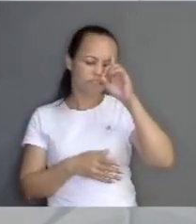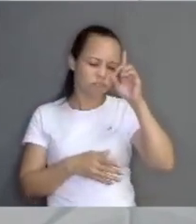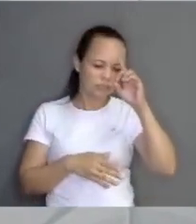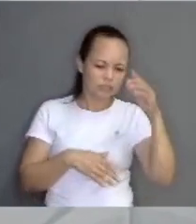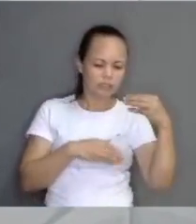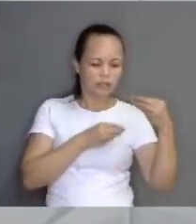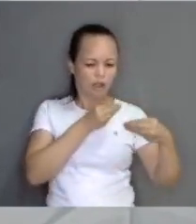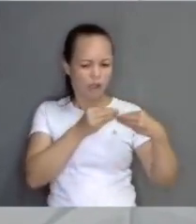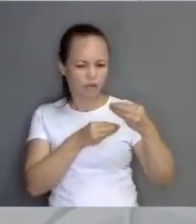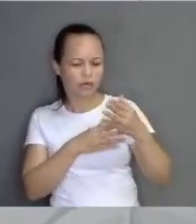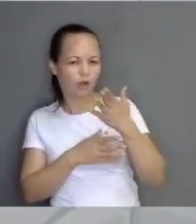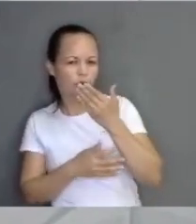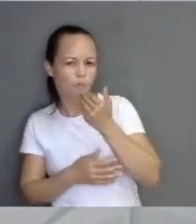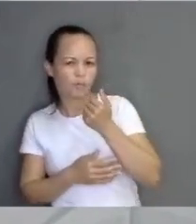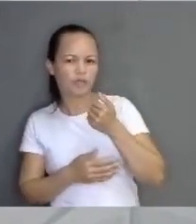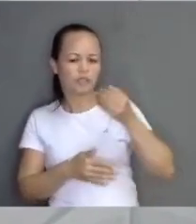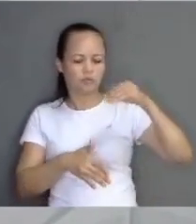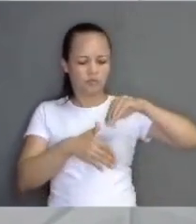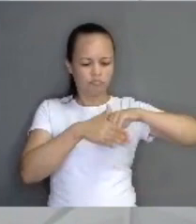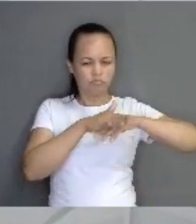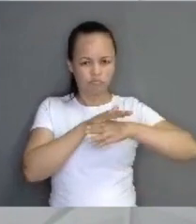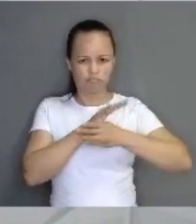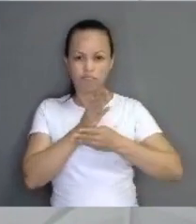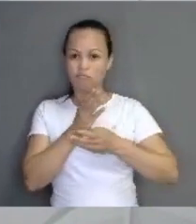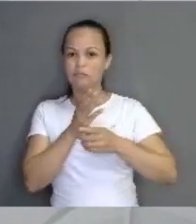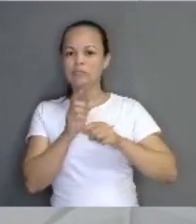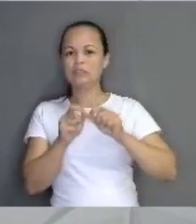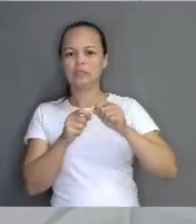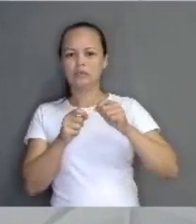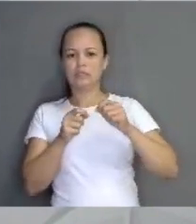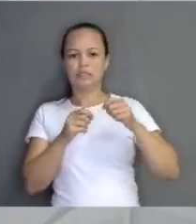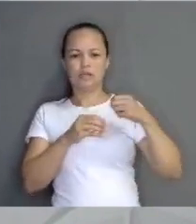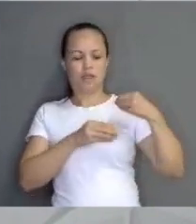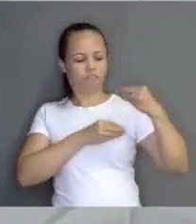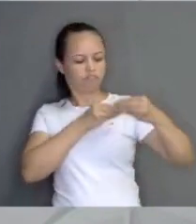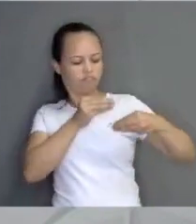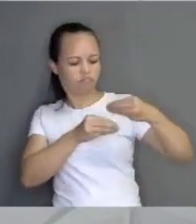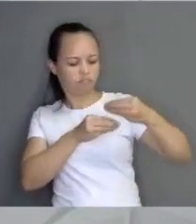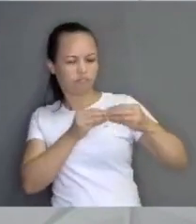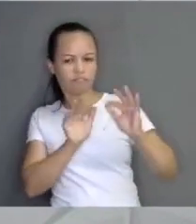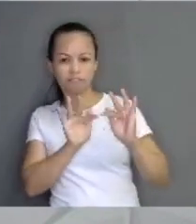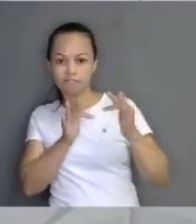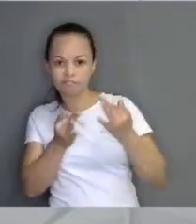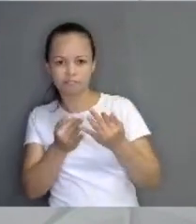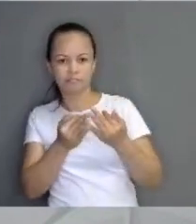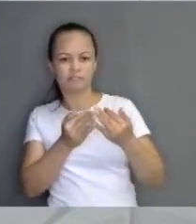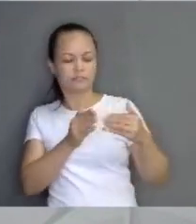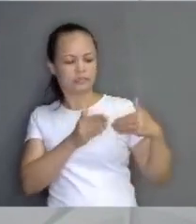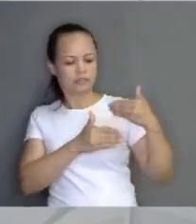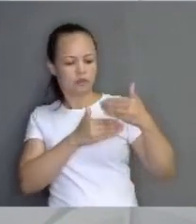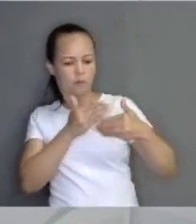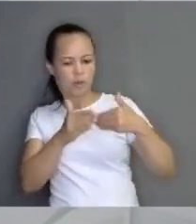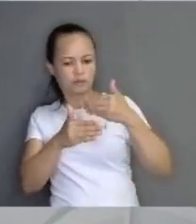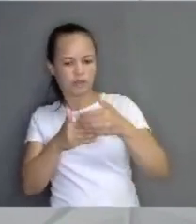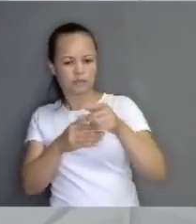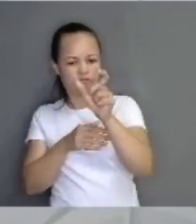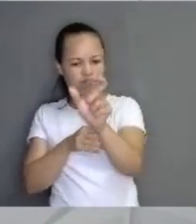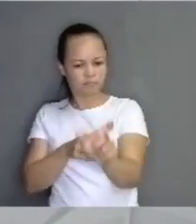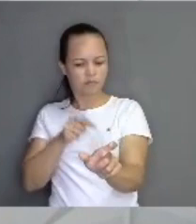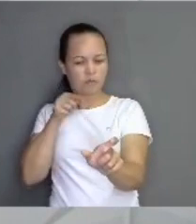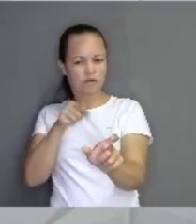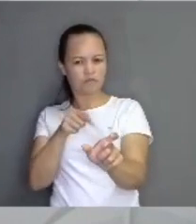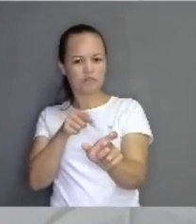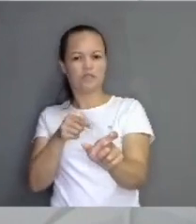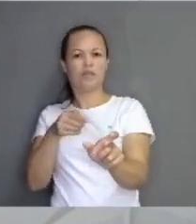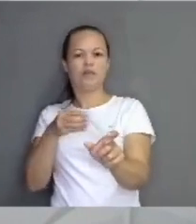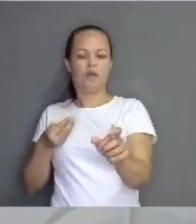da culinária, do seu costume, que é uma herança de família, que foi passado para você e que você gosta